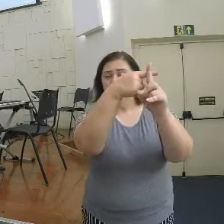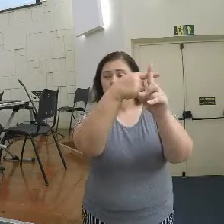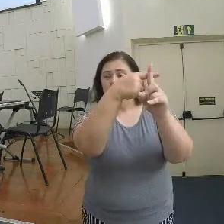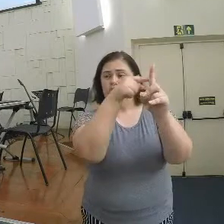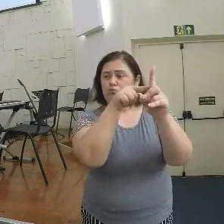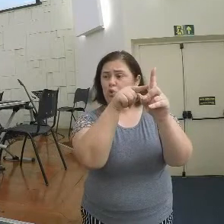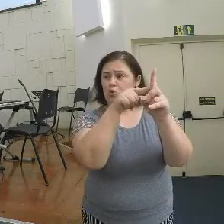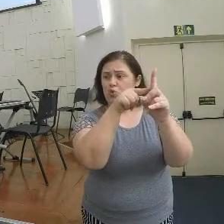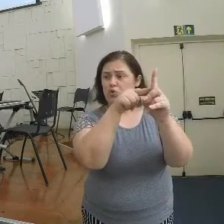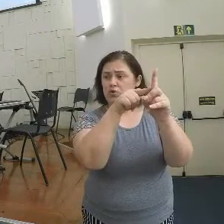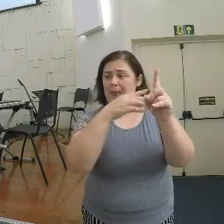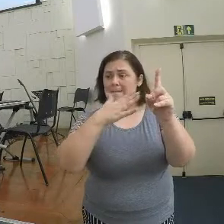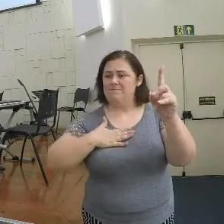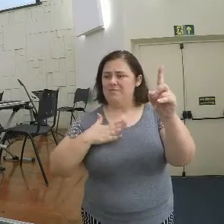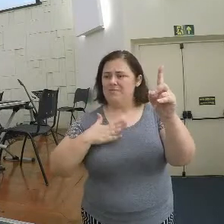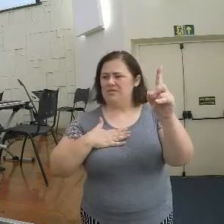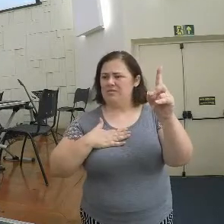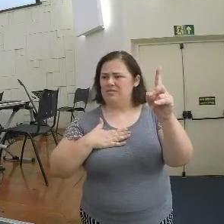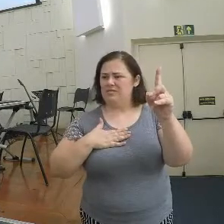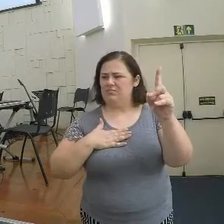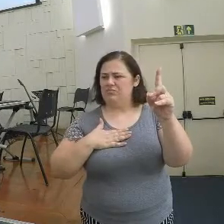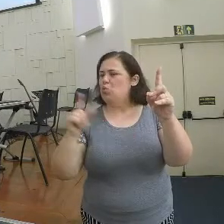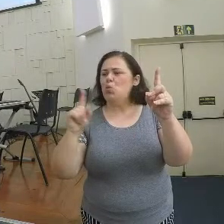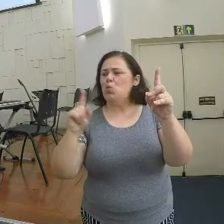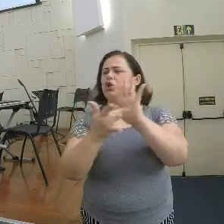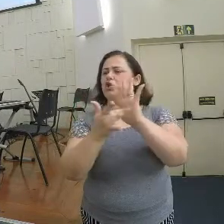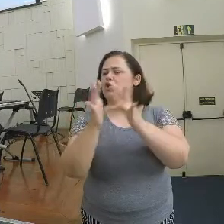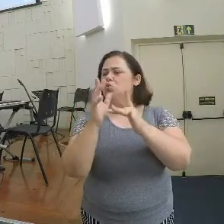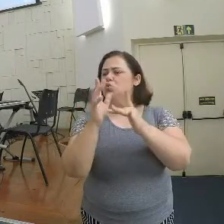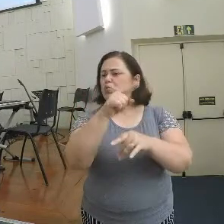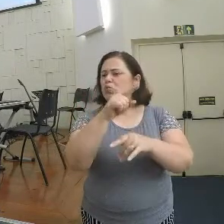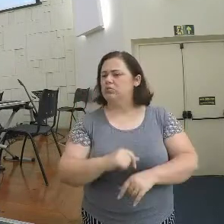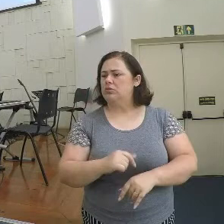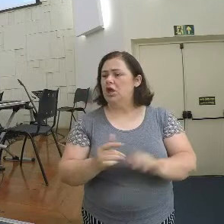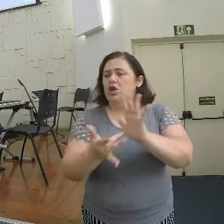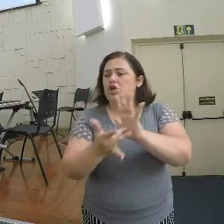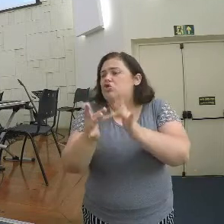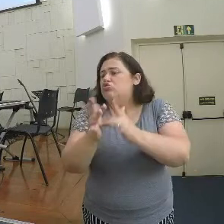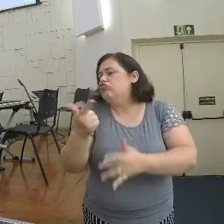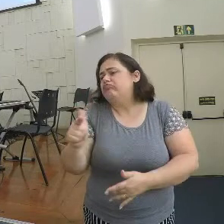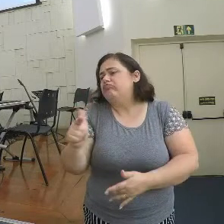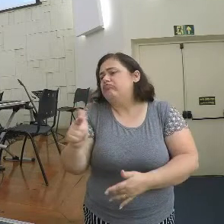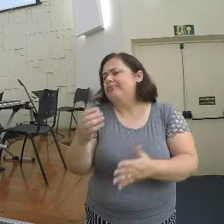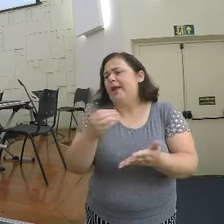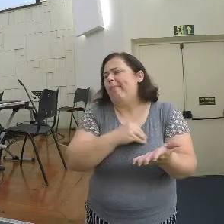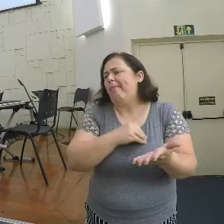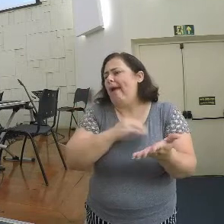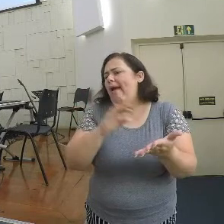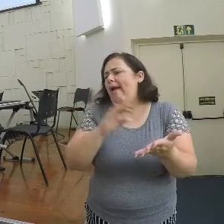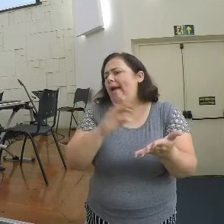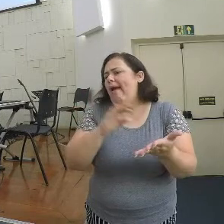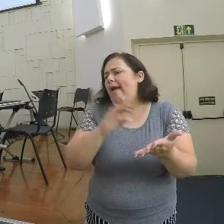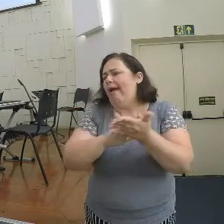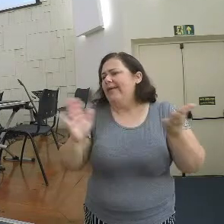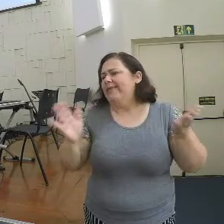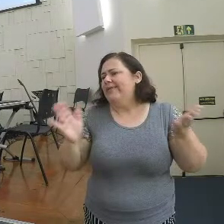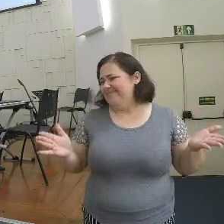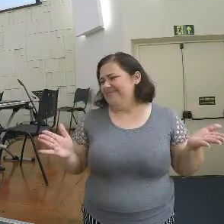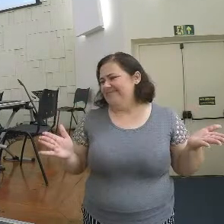lugar é meu. Eu que fiz tudo o que fiz contra o Senhor. O Senhor assumiu a cruz que era